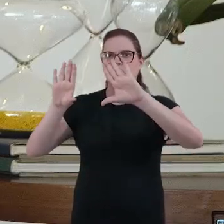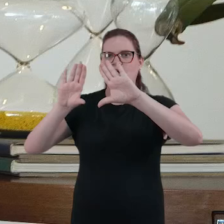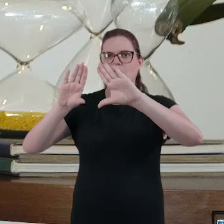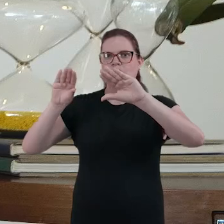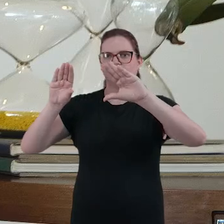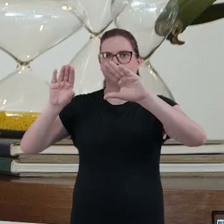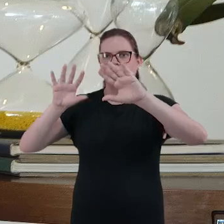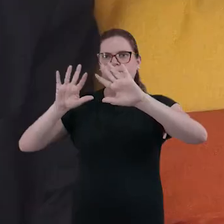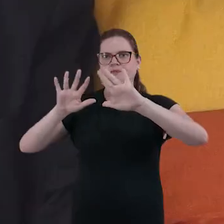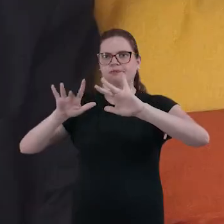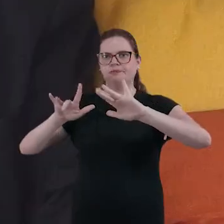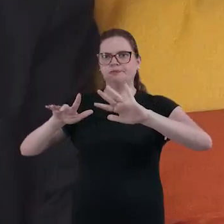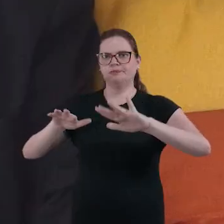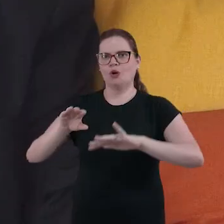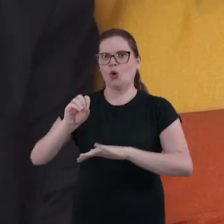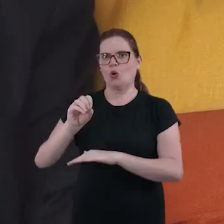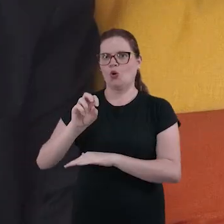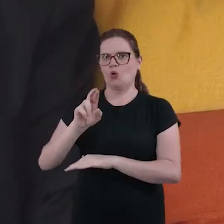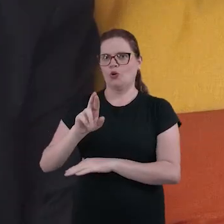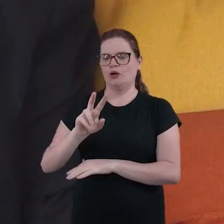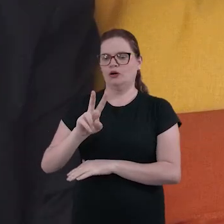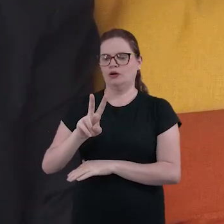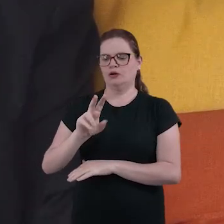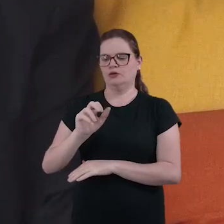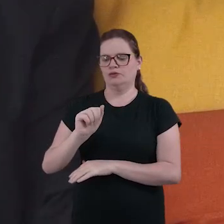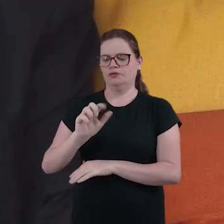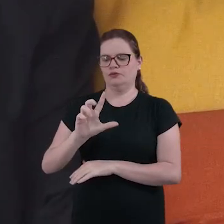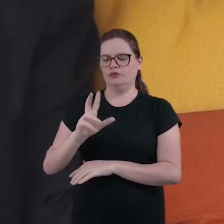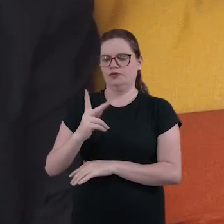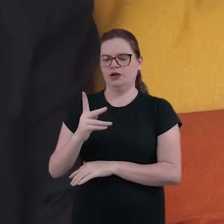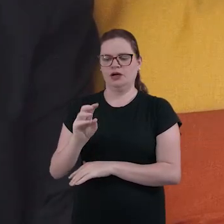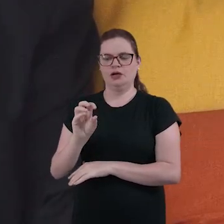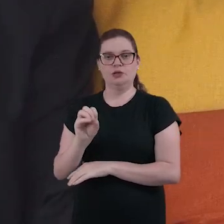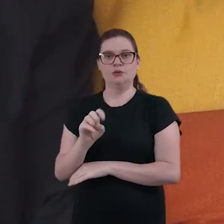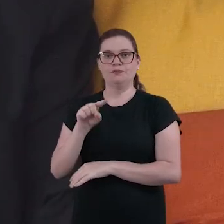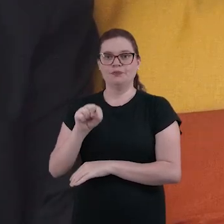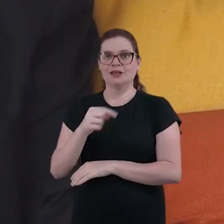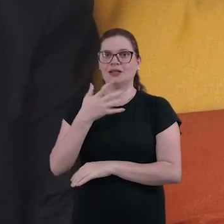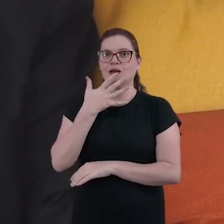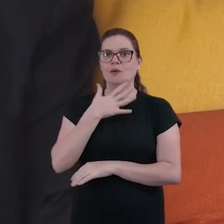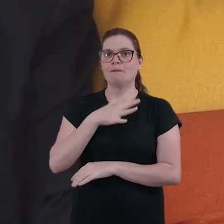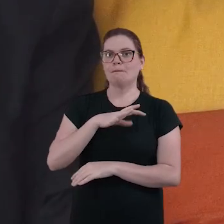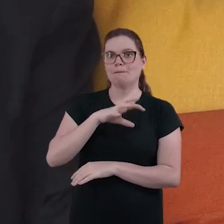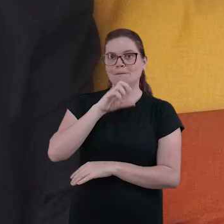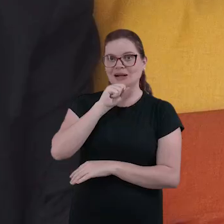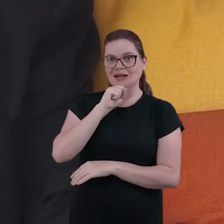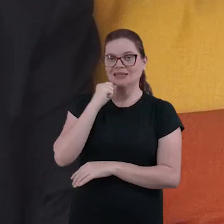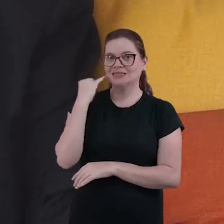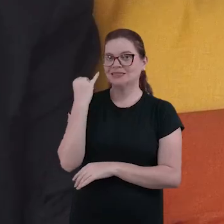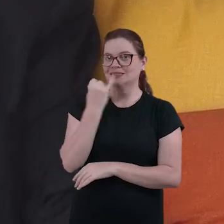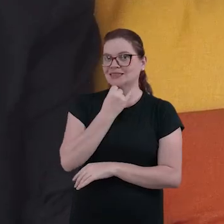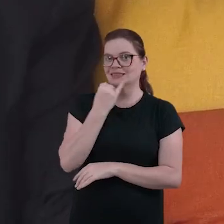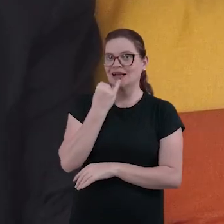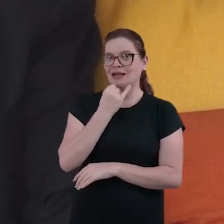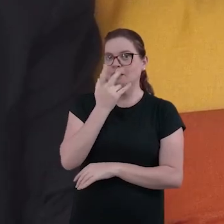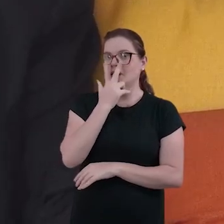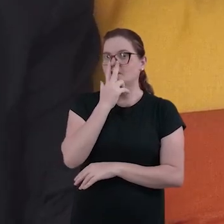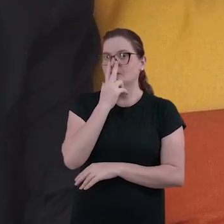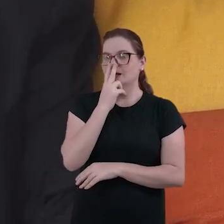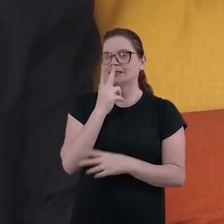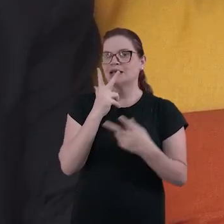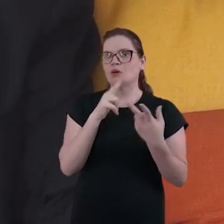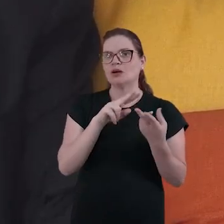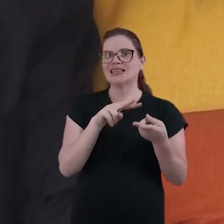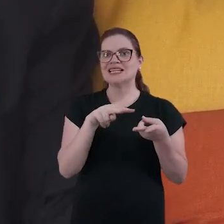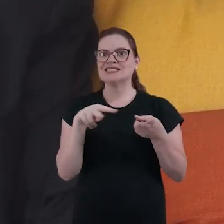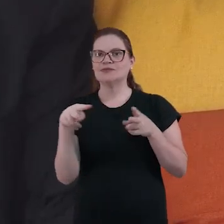primeiro ponto. Pastor Fábio, naquela bênção do patriarca, ou do pai ali no caso, ele estava transferindo para ele, né, uma profecia